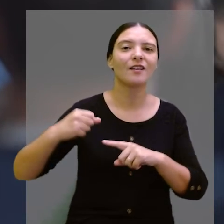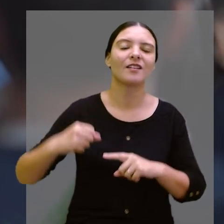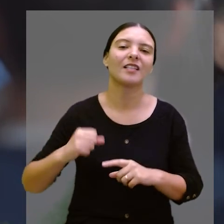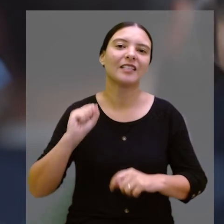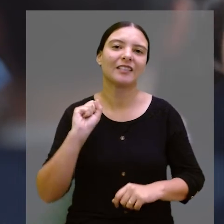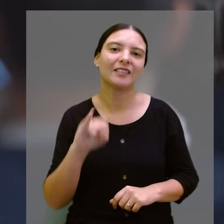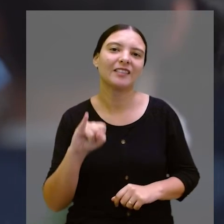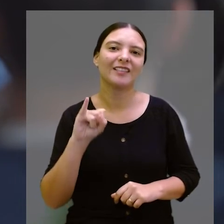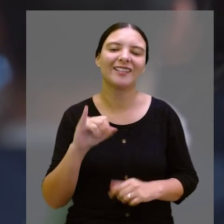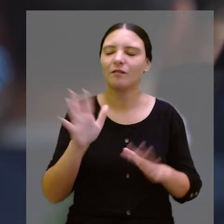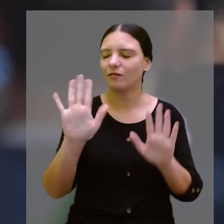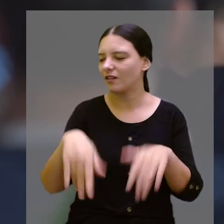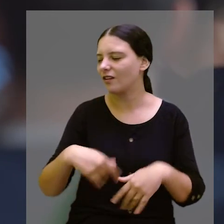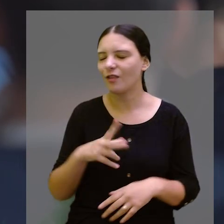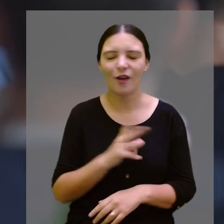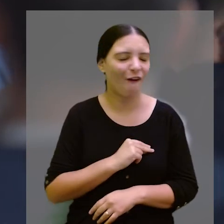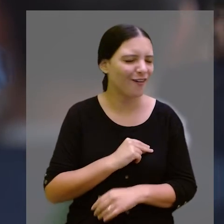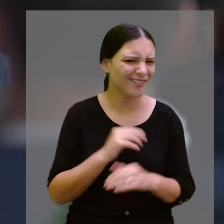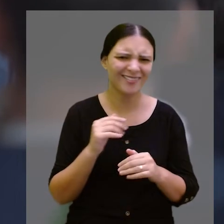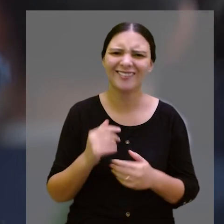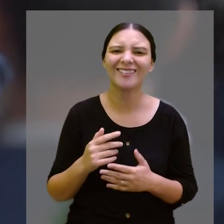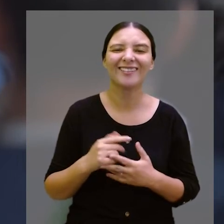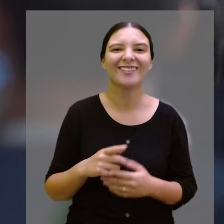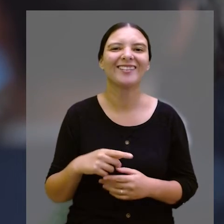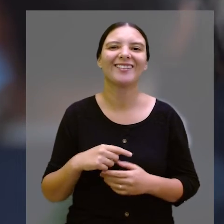Vocês estão muito desafinados, pelo amor de Deus.